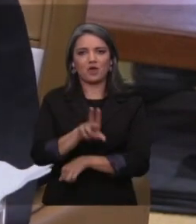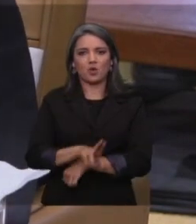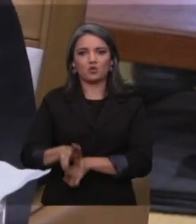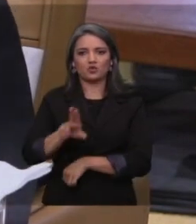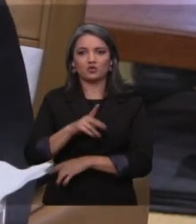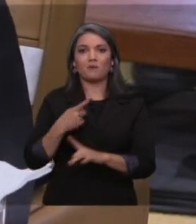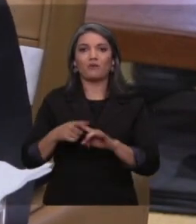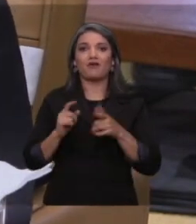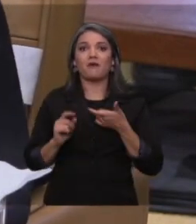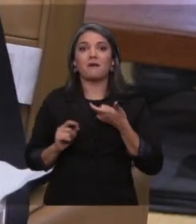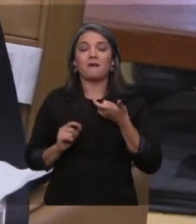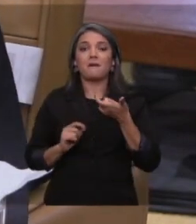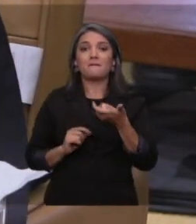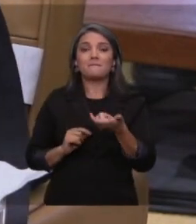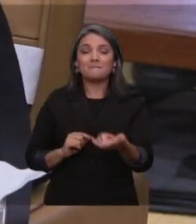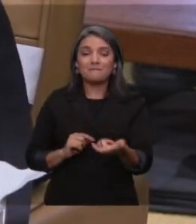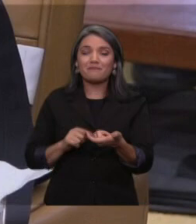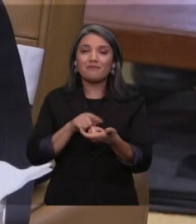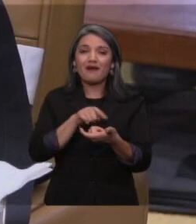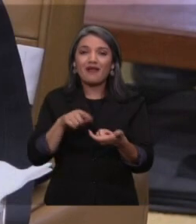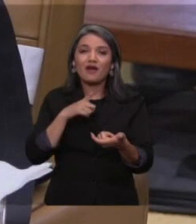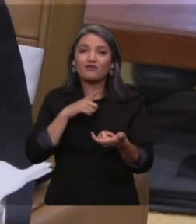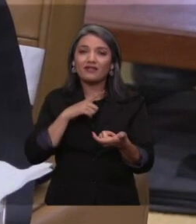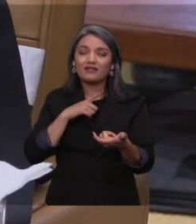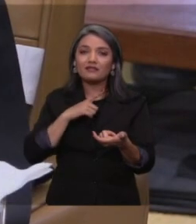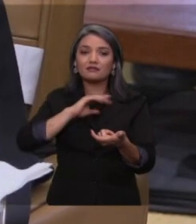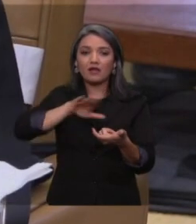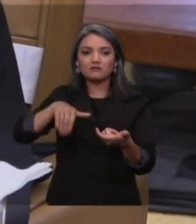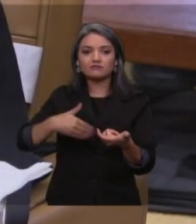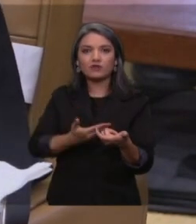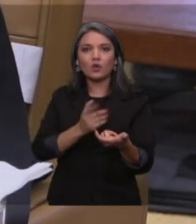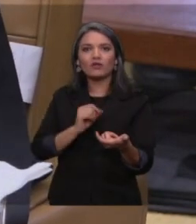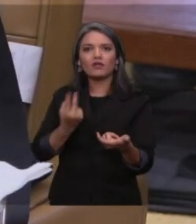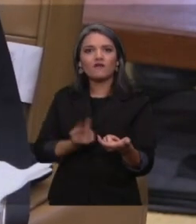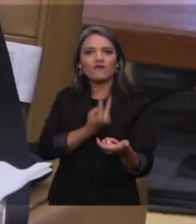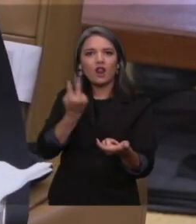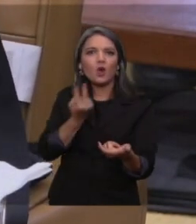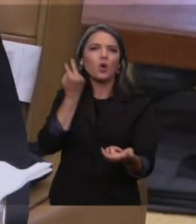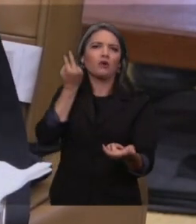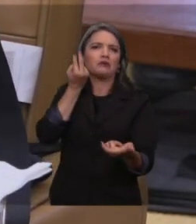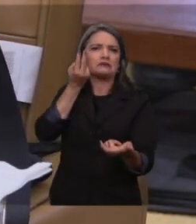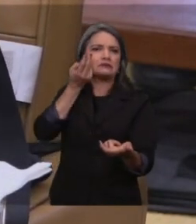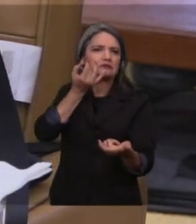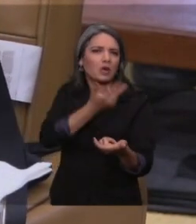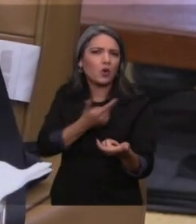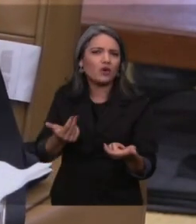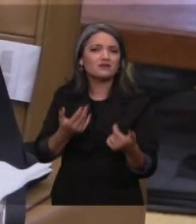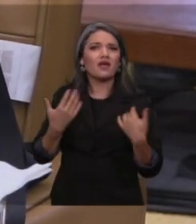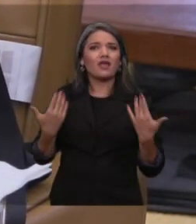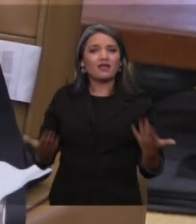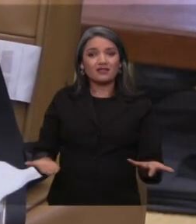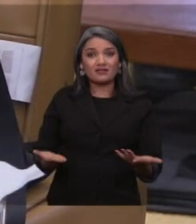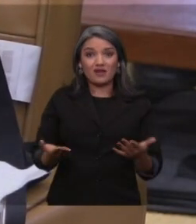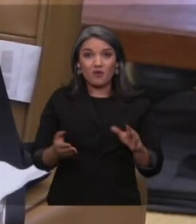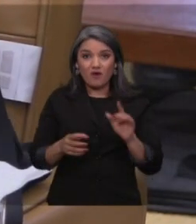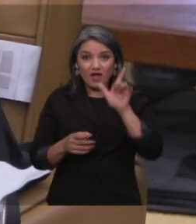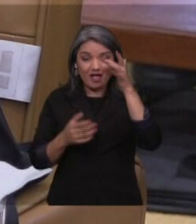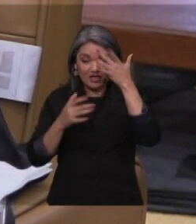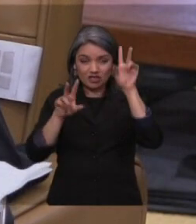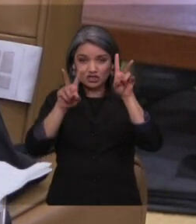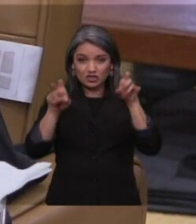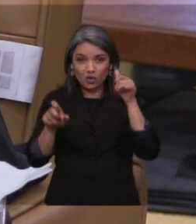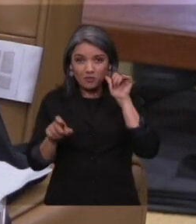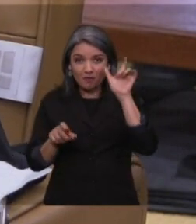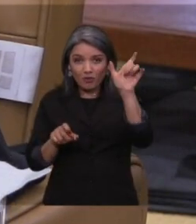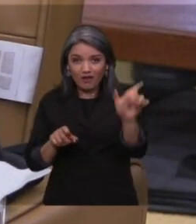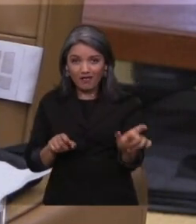as palavras carregam valores. E, nomeadamente, a mulher e a condição feminina, a